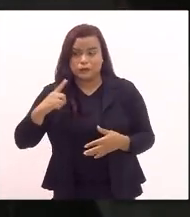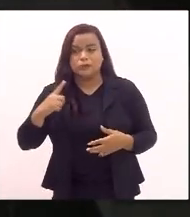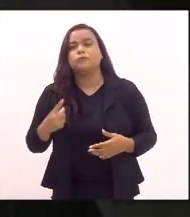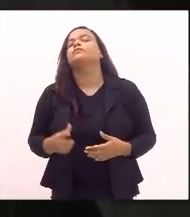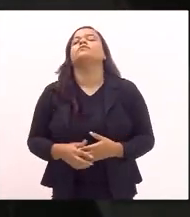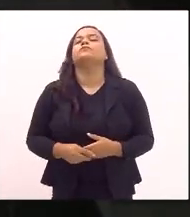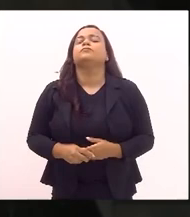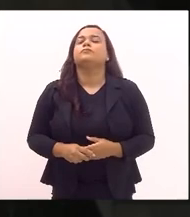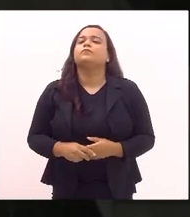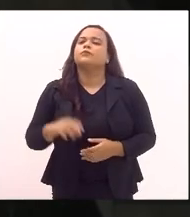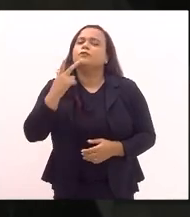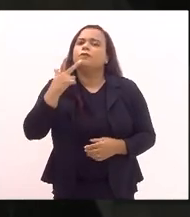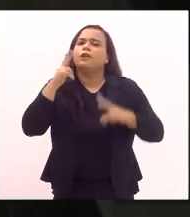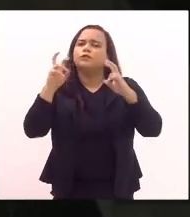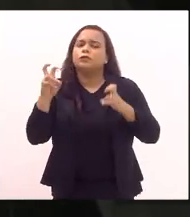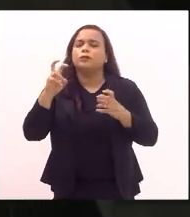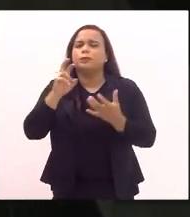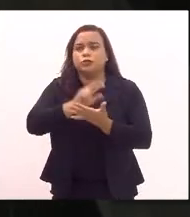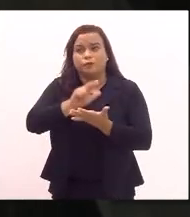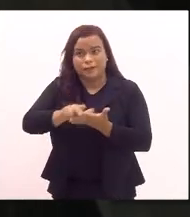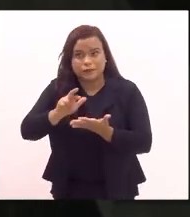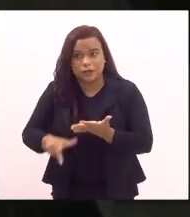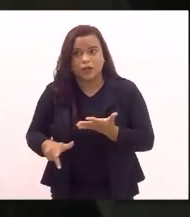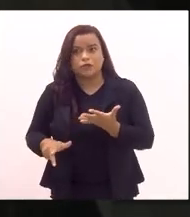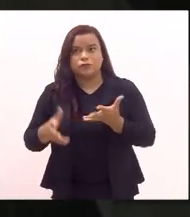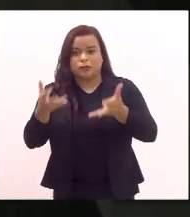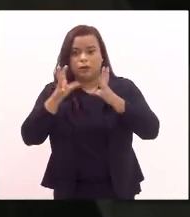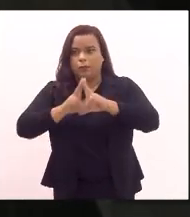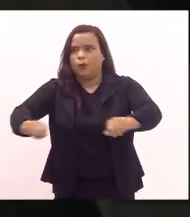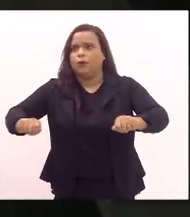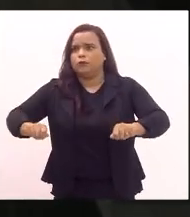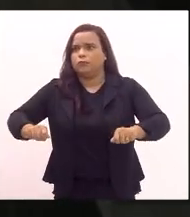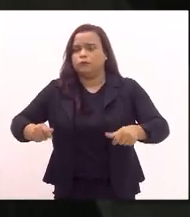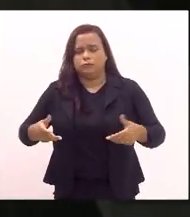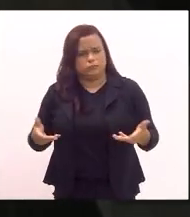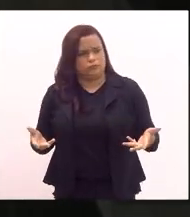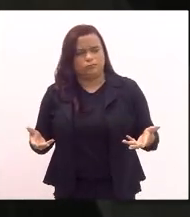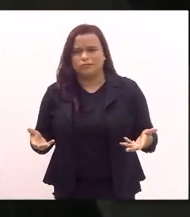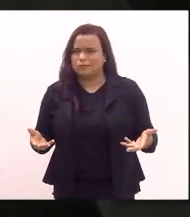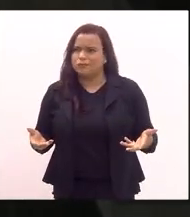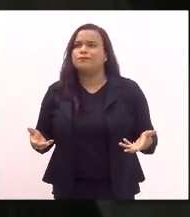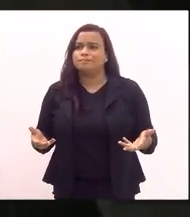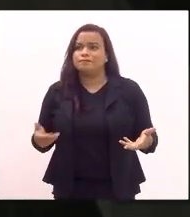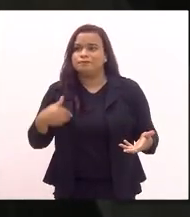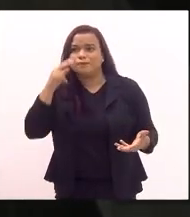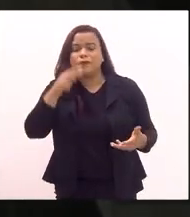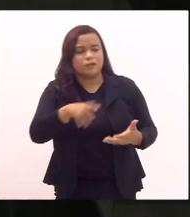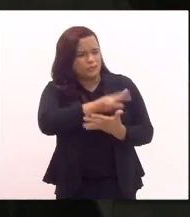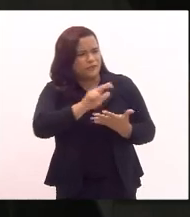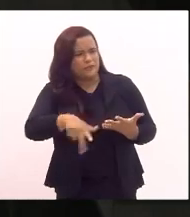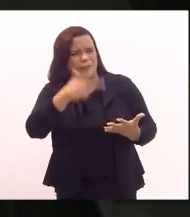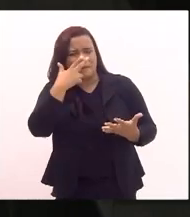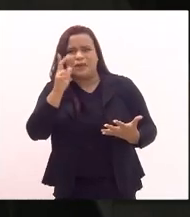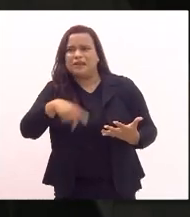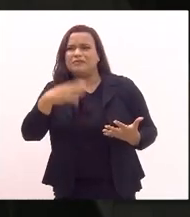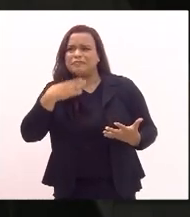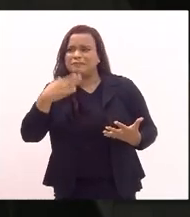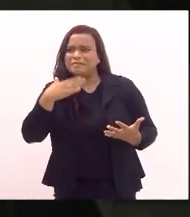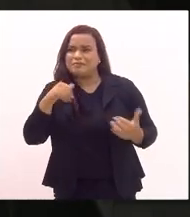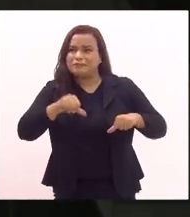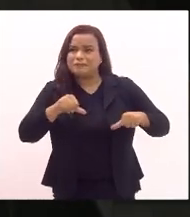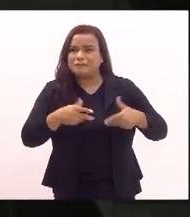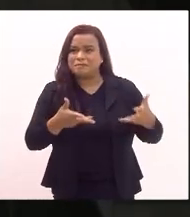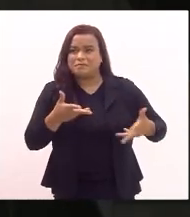aqueles que tratam diversidade como algo a ser dizimado na sociedade tratam na como um defe como Red Cap